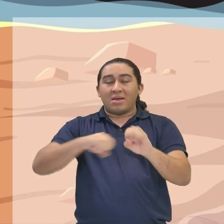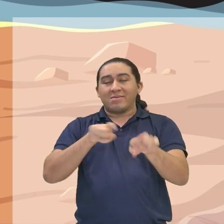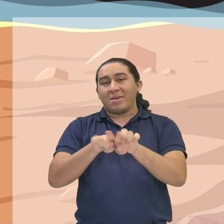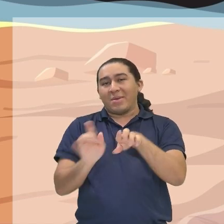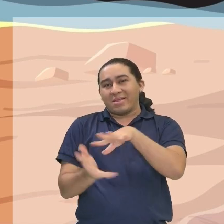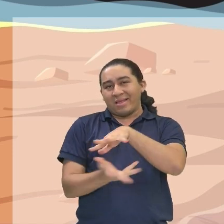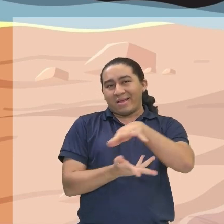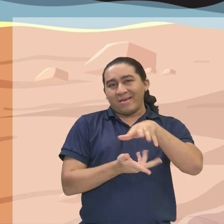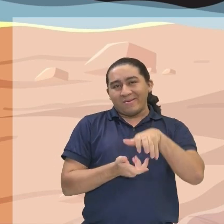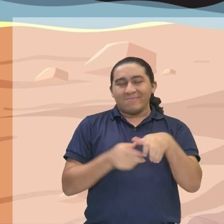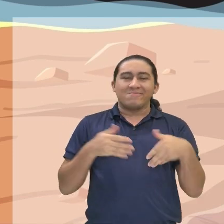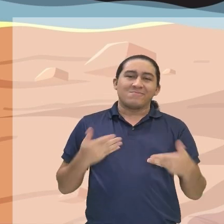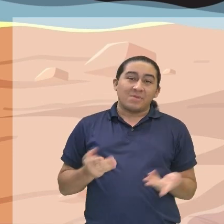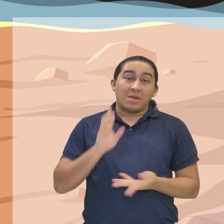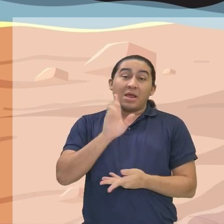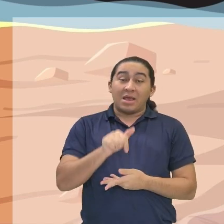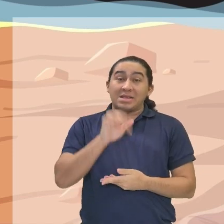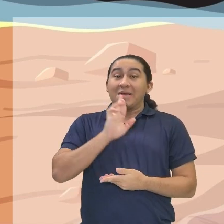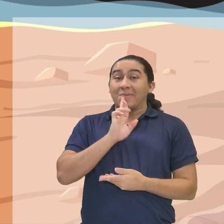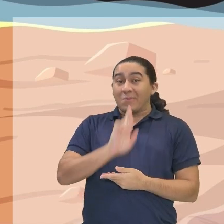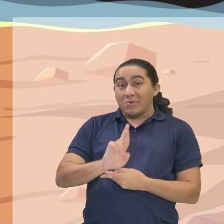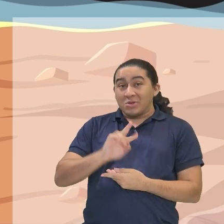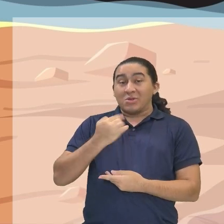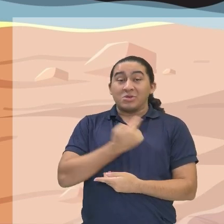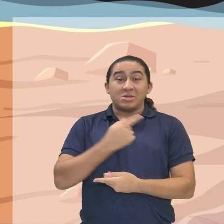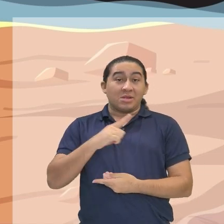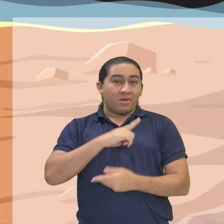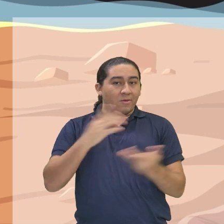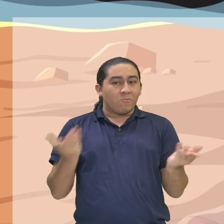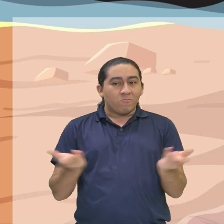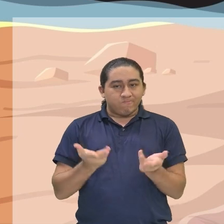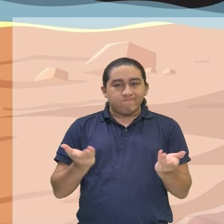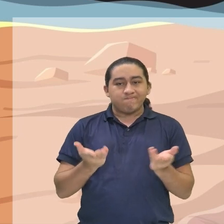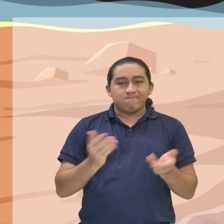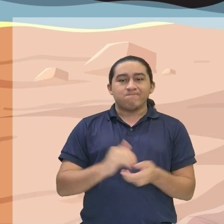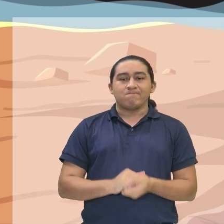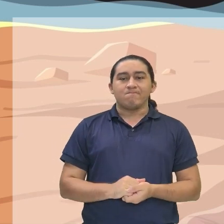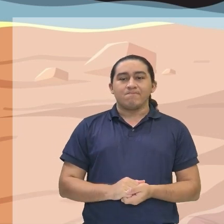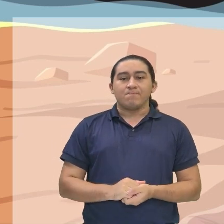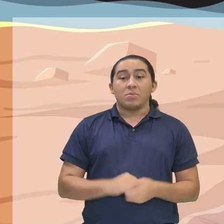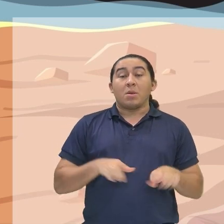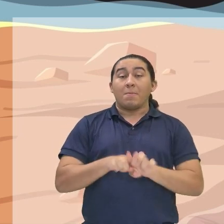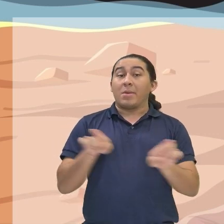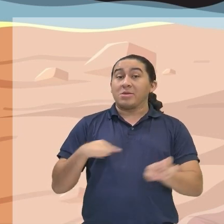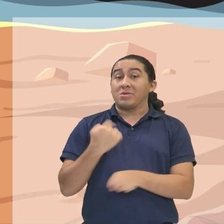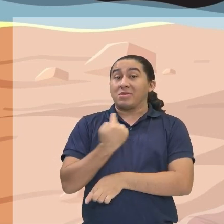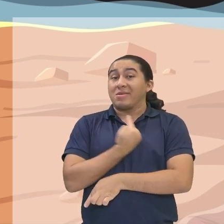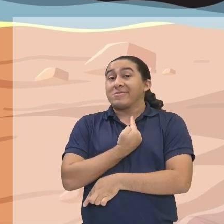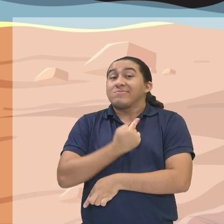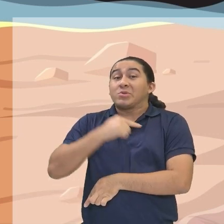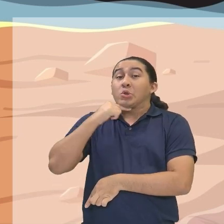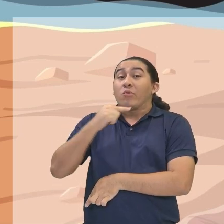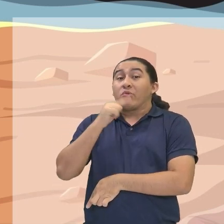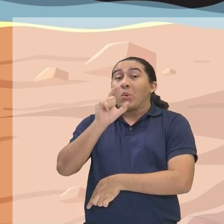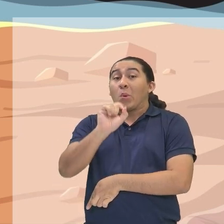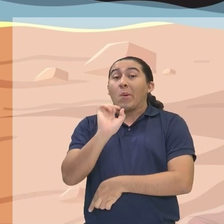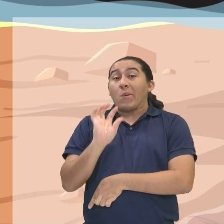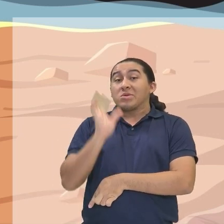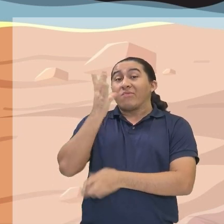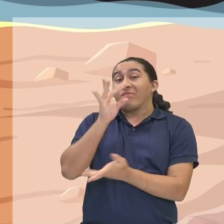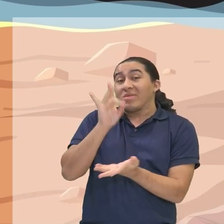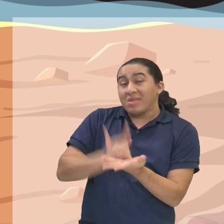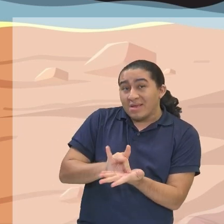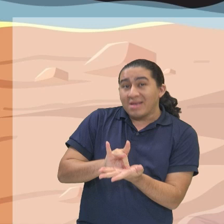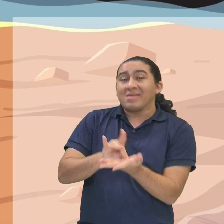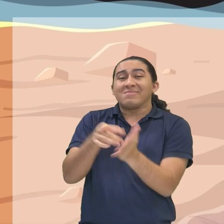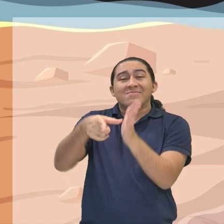Terra. Bom, essa é a resposta que nós temos atualmente. Só que nós ainda não sabemos o que aconteceu ali no momento